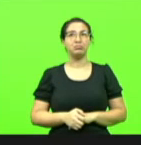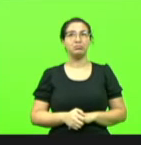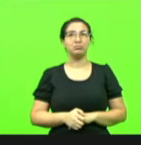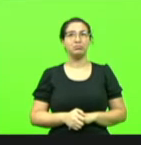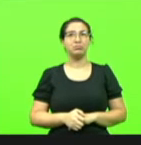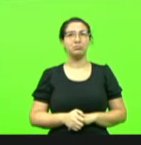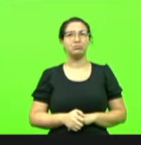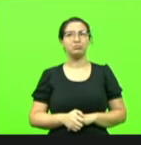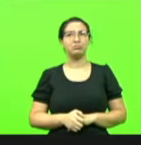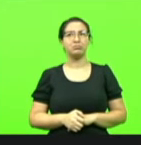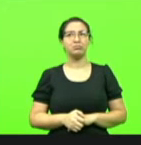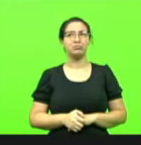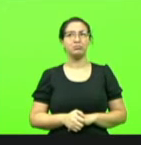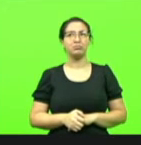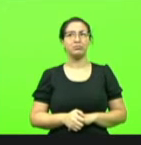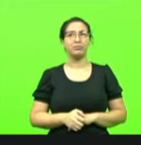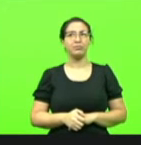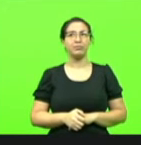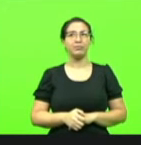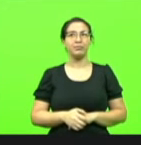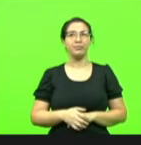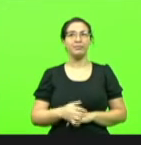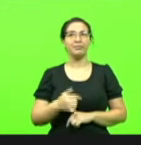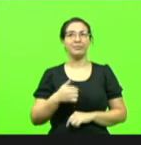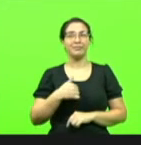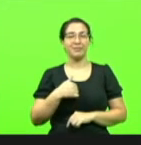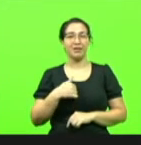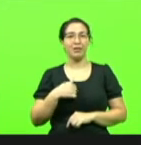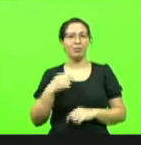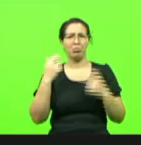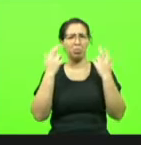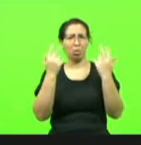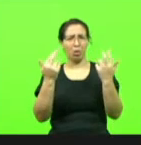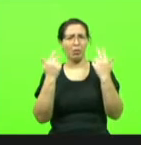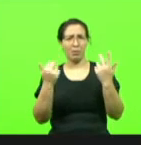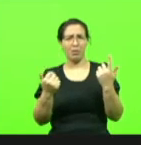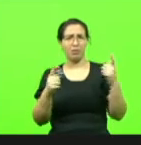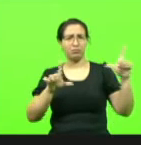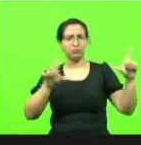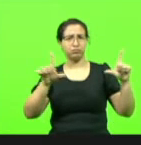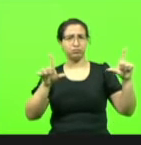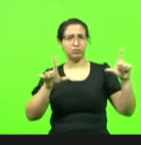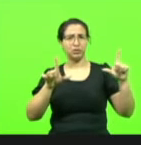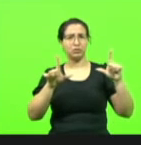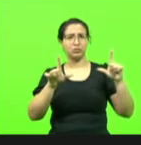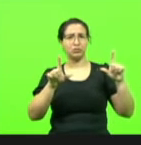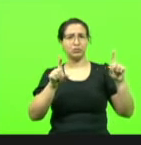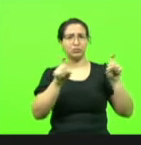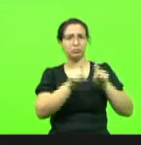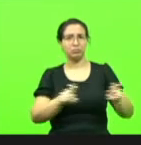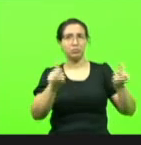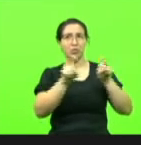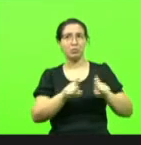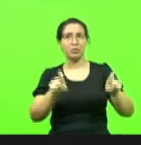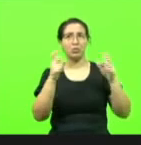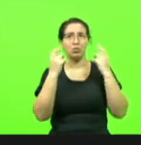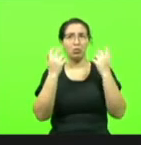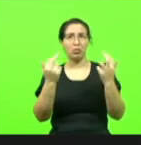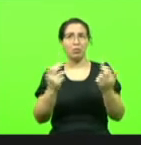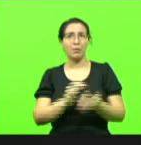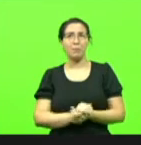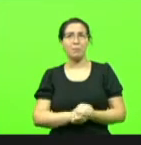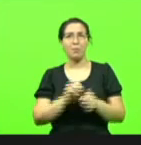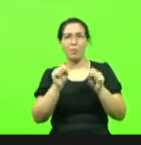Eu não eu eu apareço aqui no vídeo do meu do meu computador podia chegar o